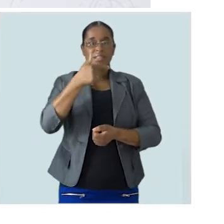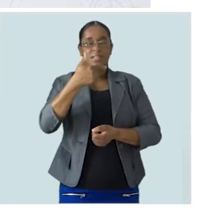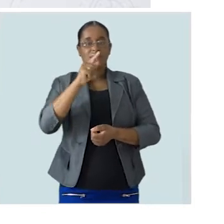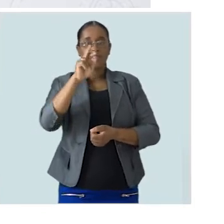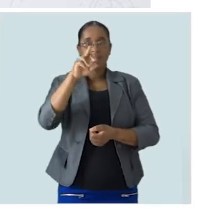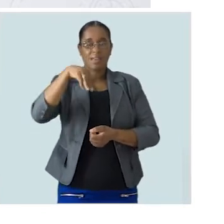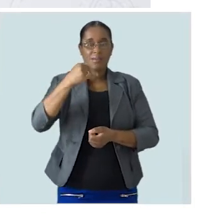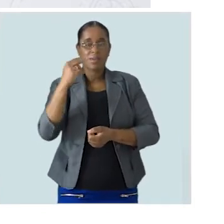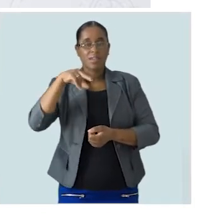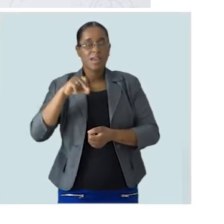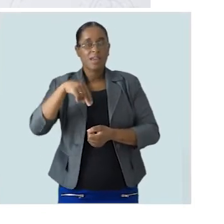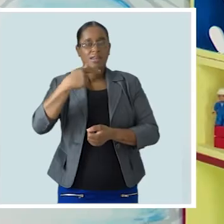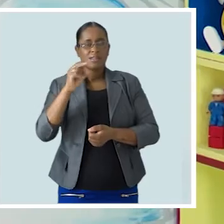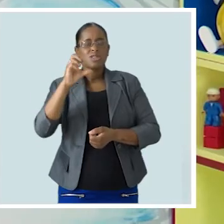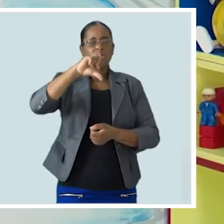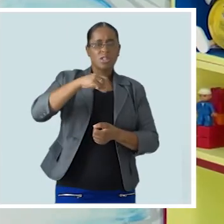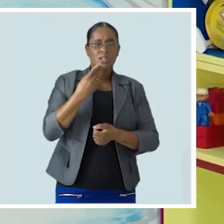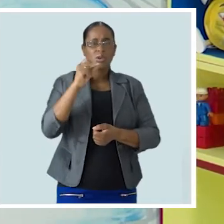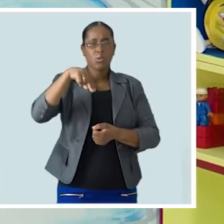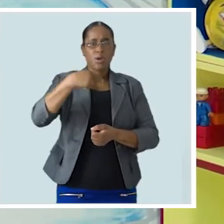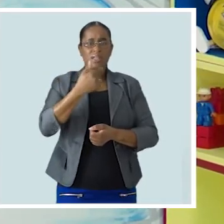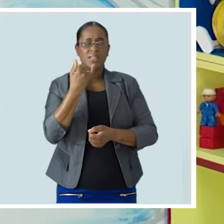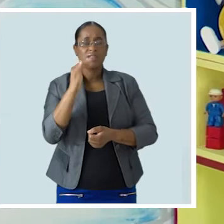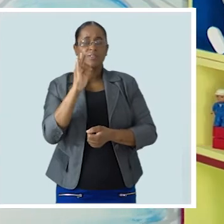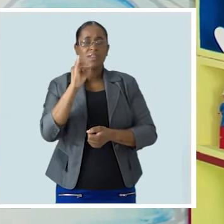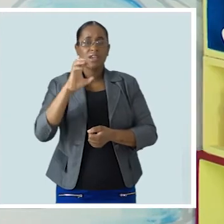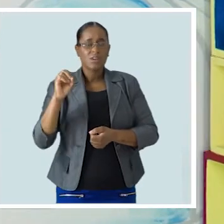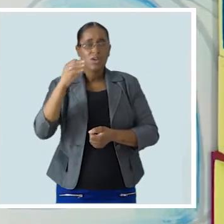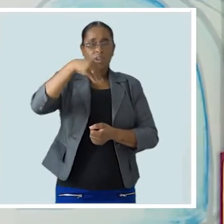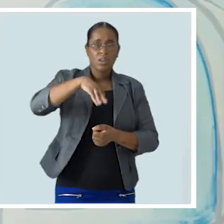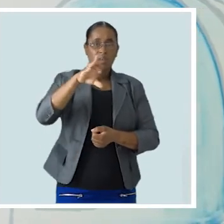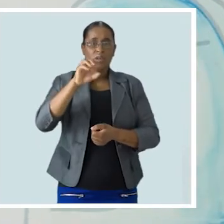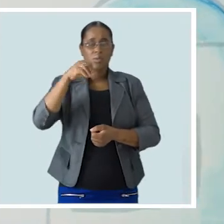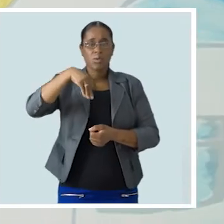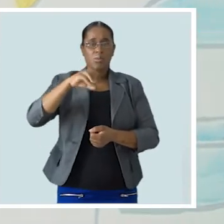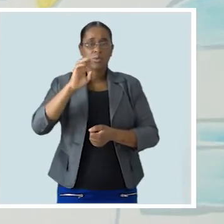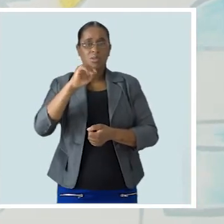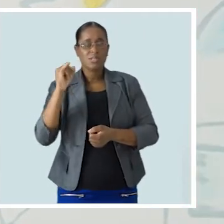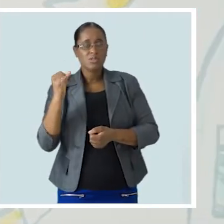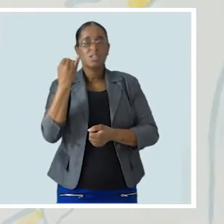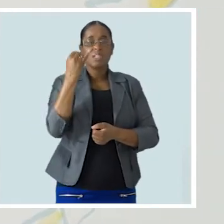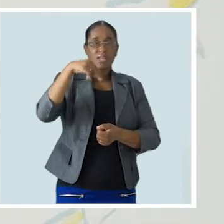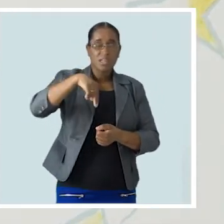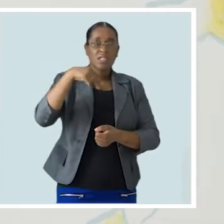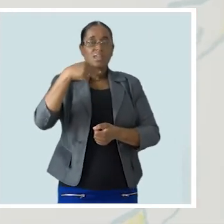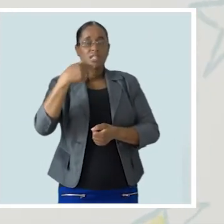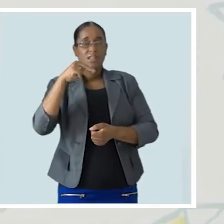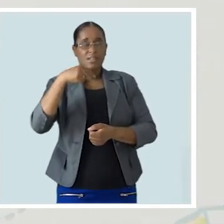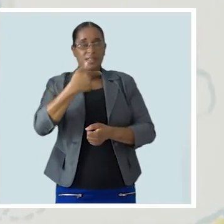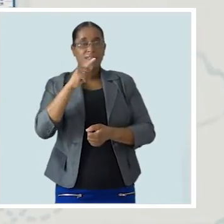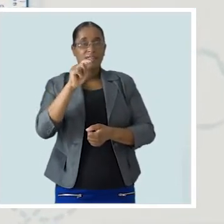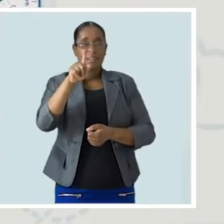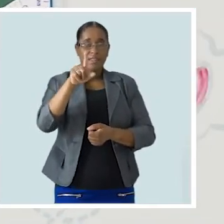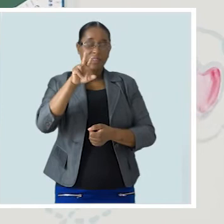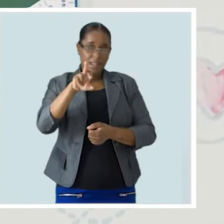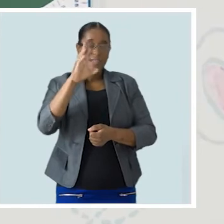quantificadores, preposições, conjunções e interjeições. Muito bem. Agora, hoje,